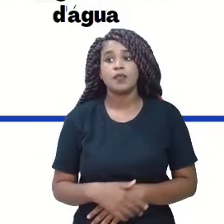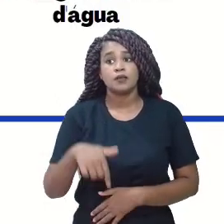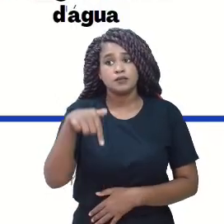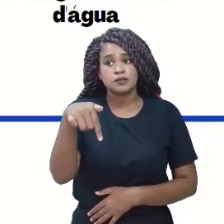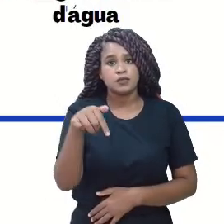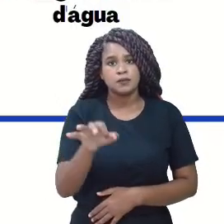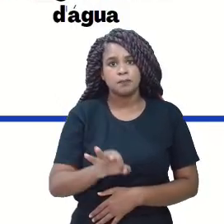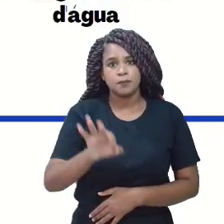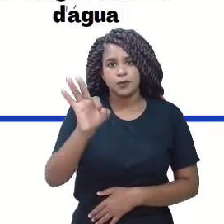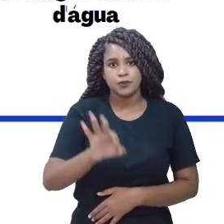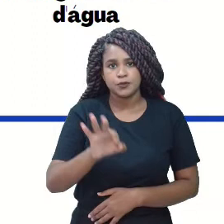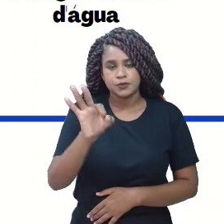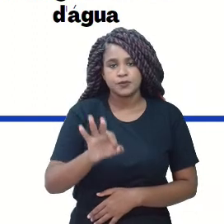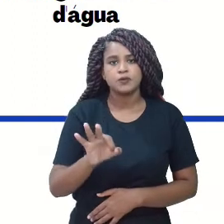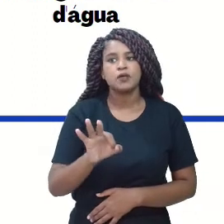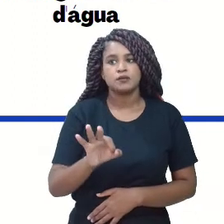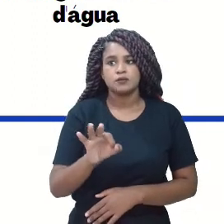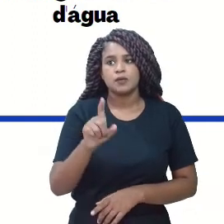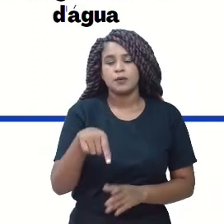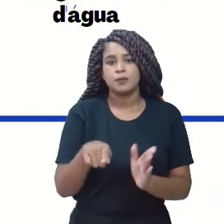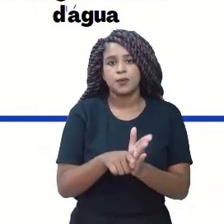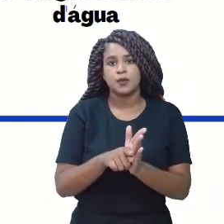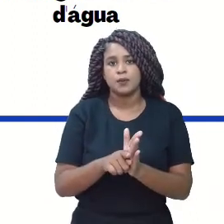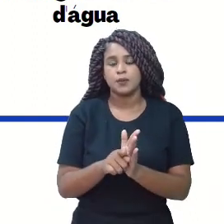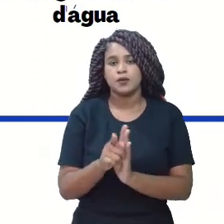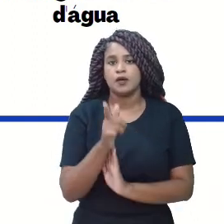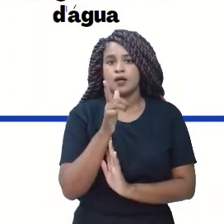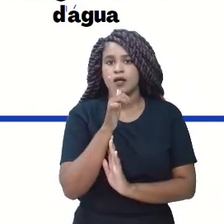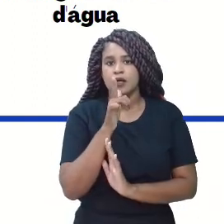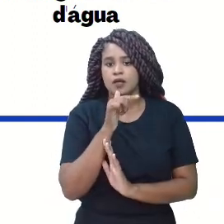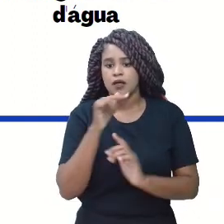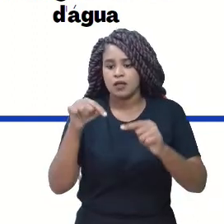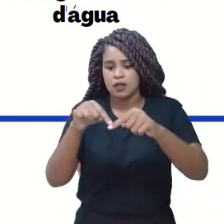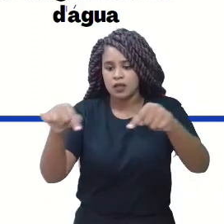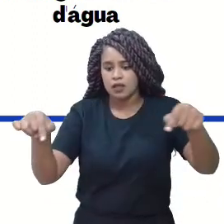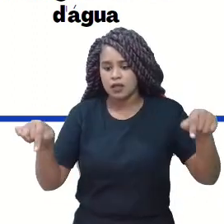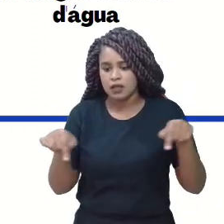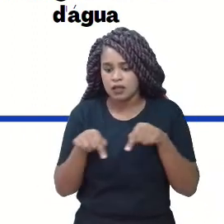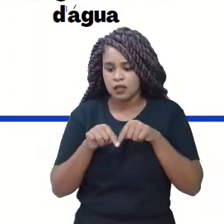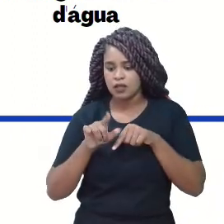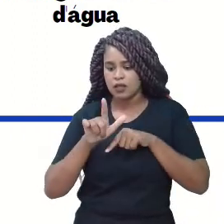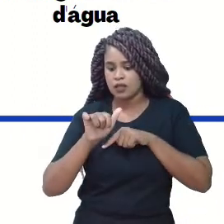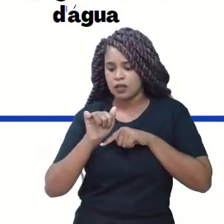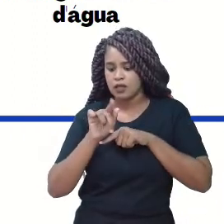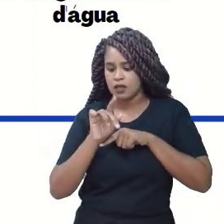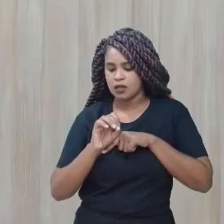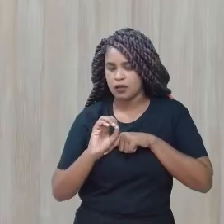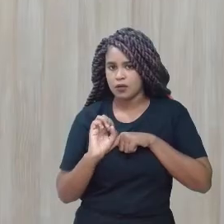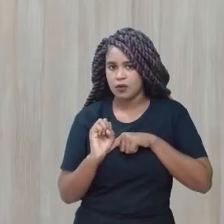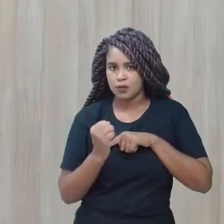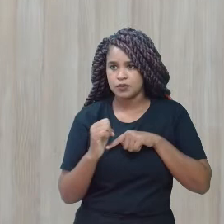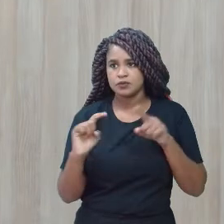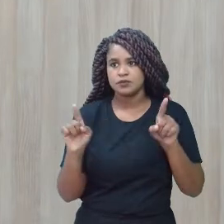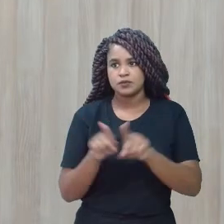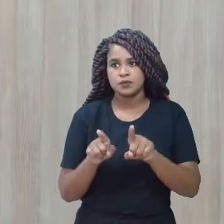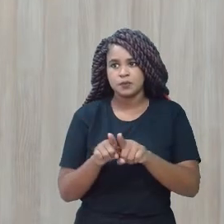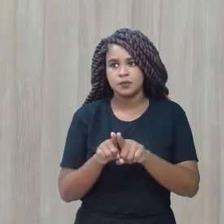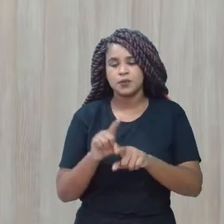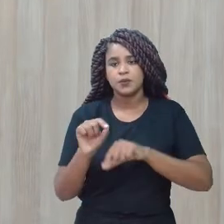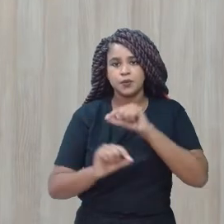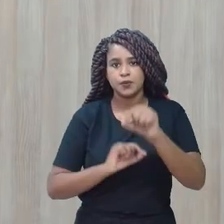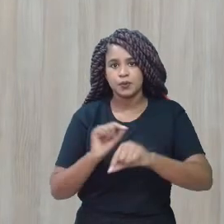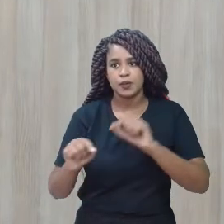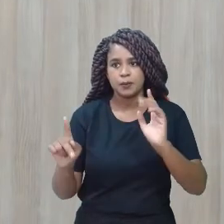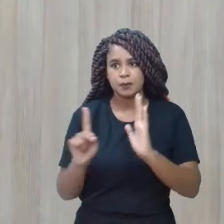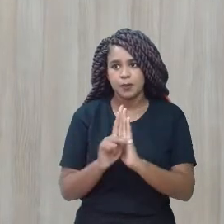água é de lagos e cursos d'água, que é justamente essa que a gente vai aproveitar, até porque essa daí dos